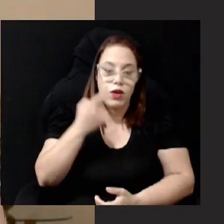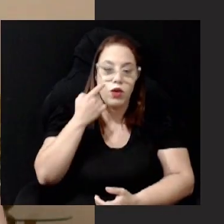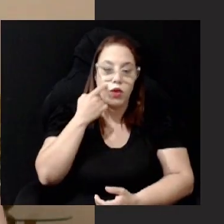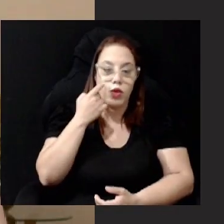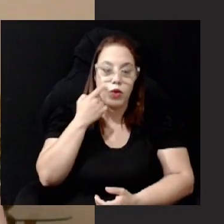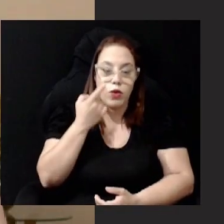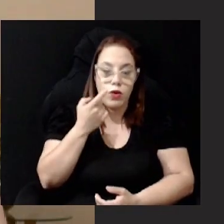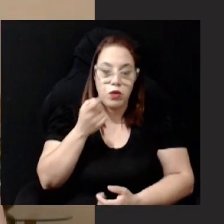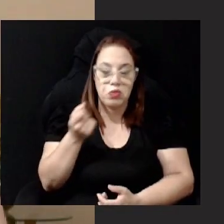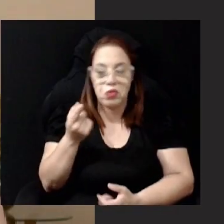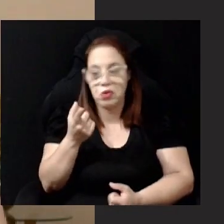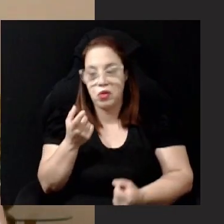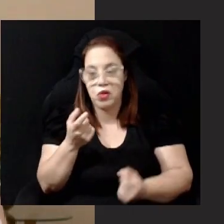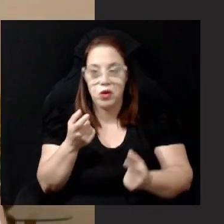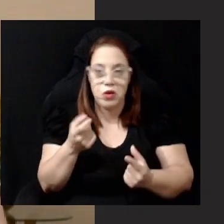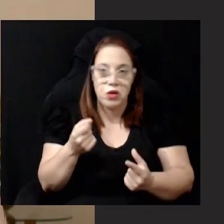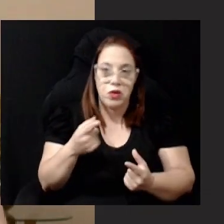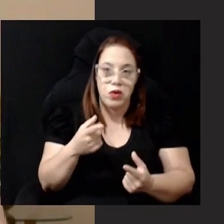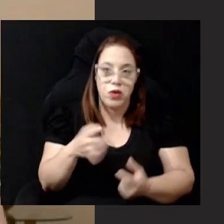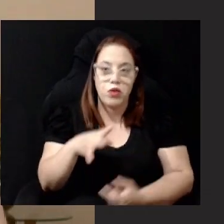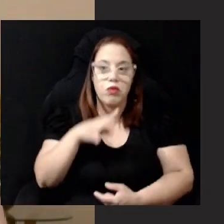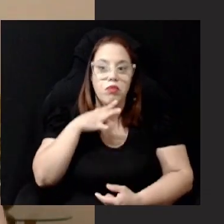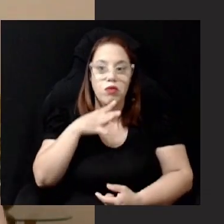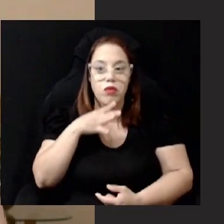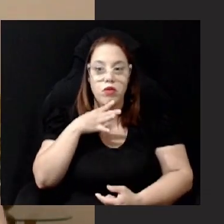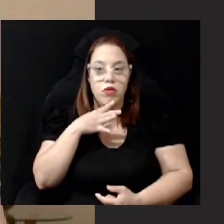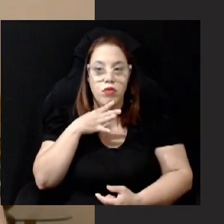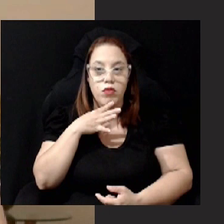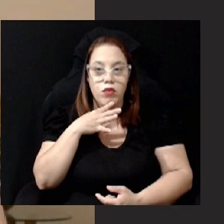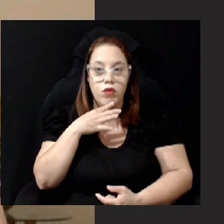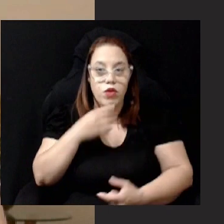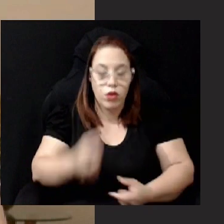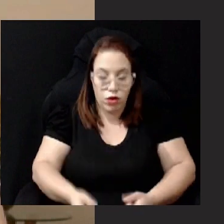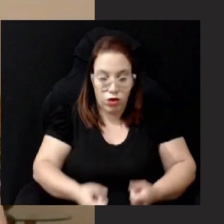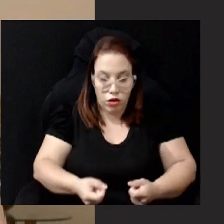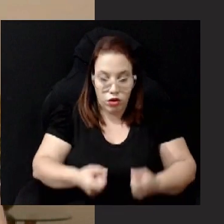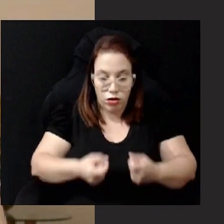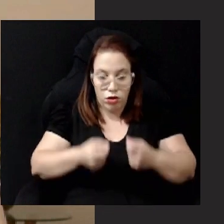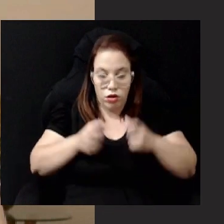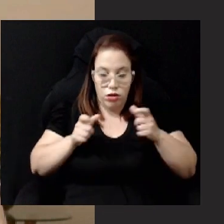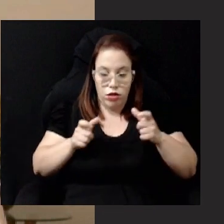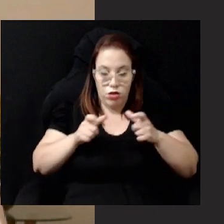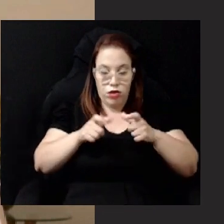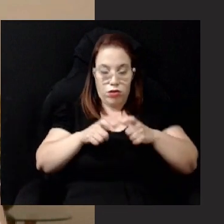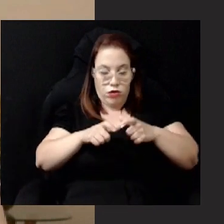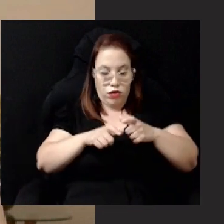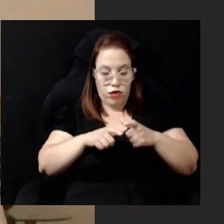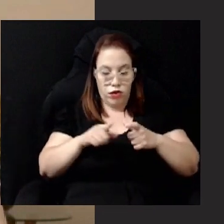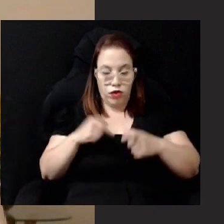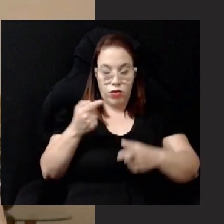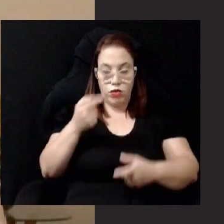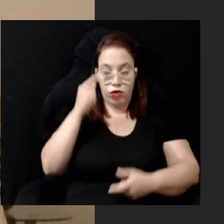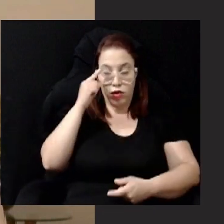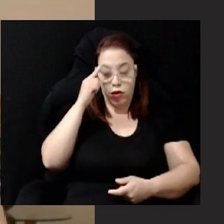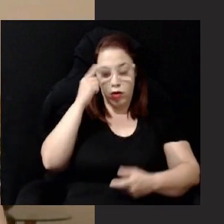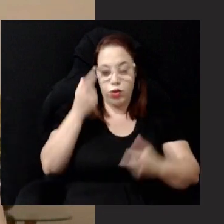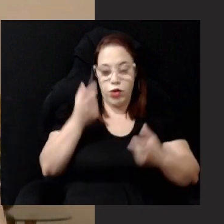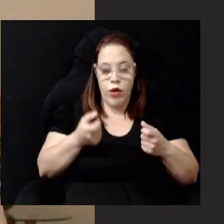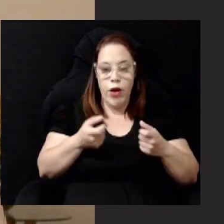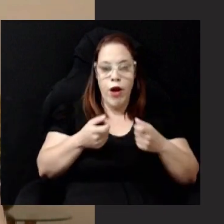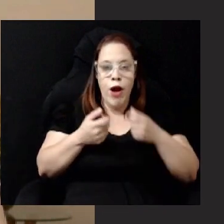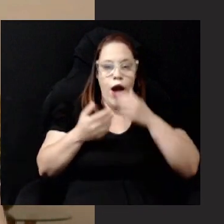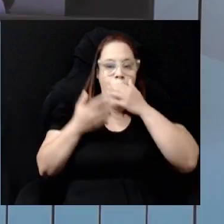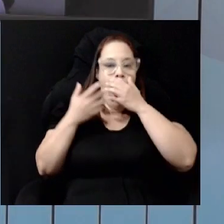ver tão pouco, o conhecimento sobre esse tumor também é menor do que outros tumores que são mais